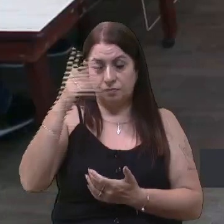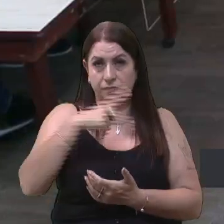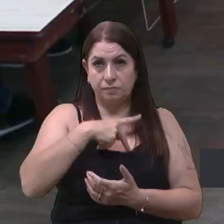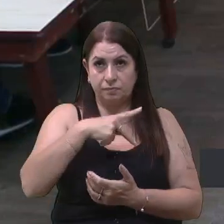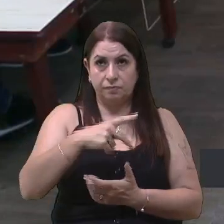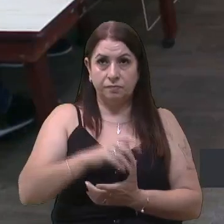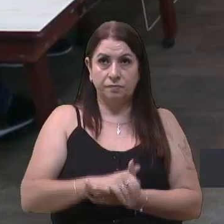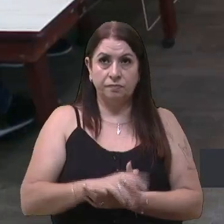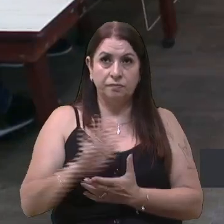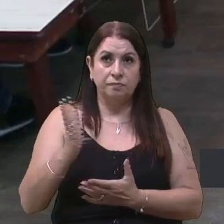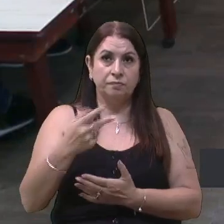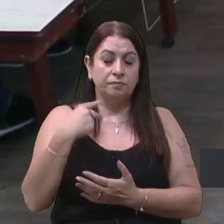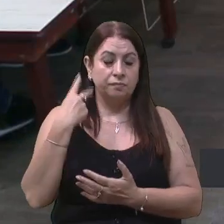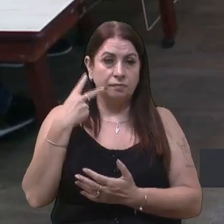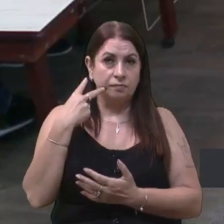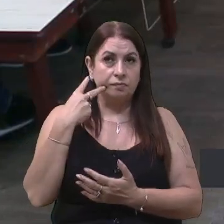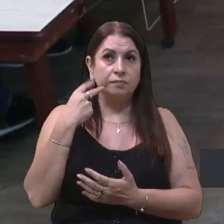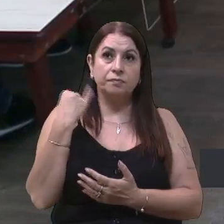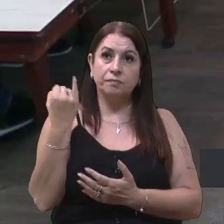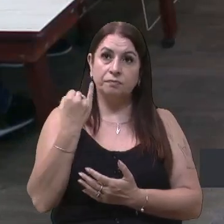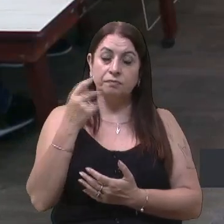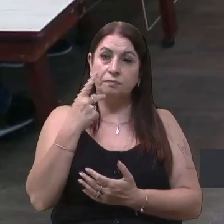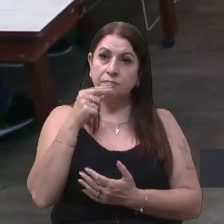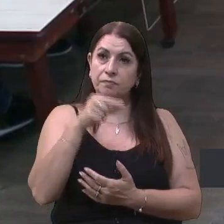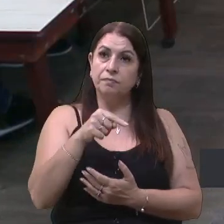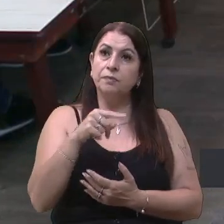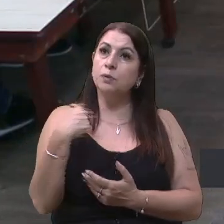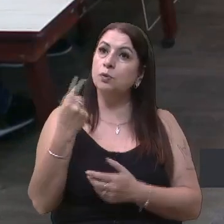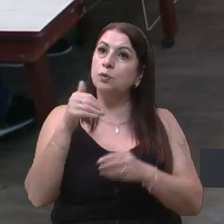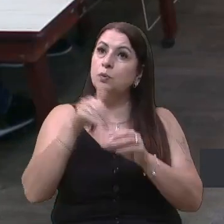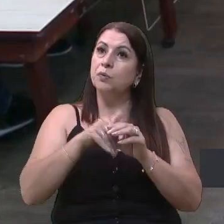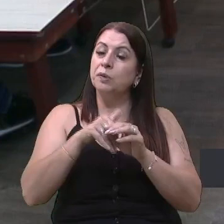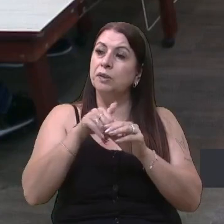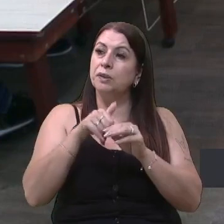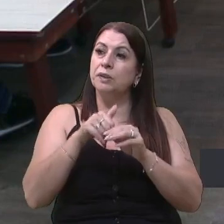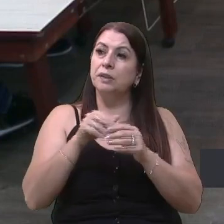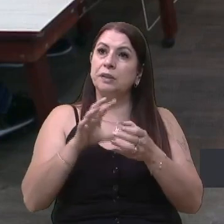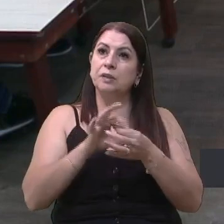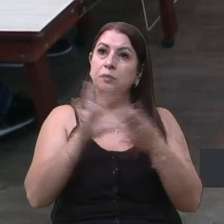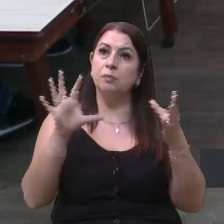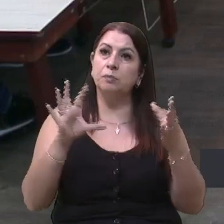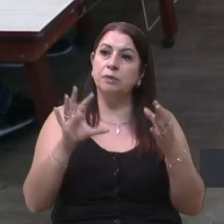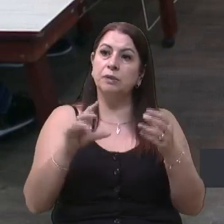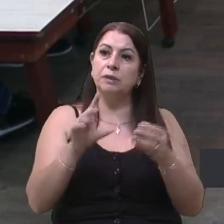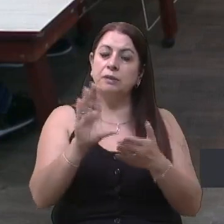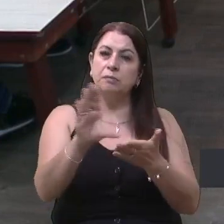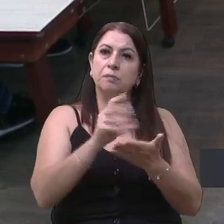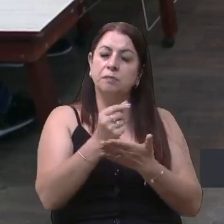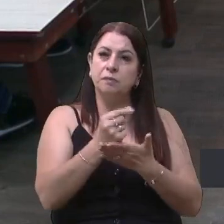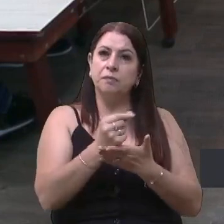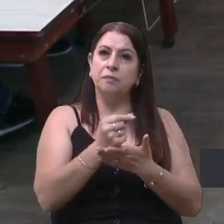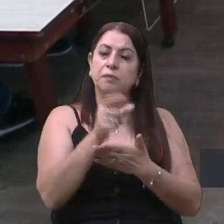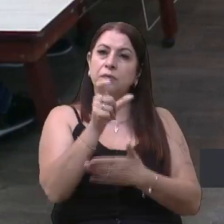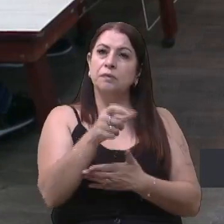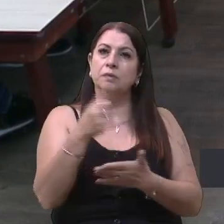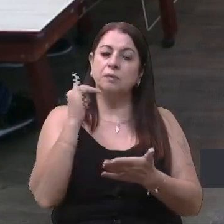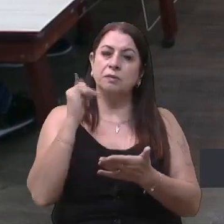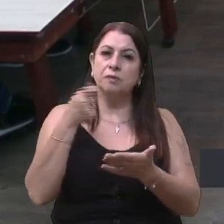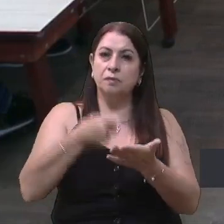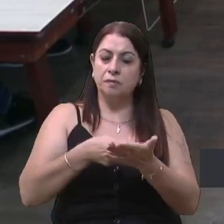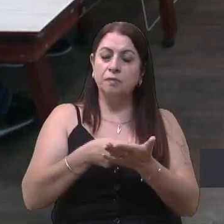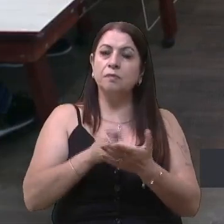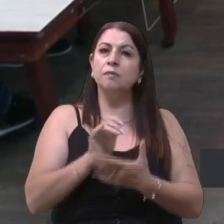Presidente, nobres colegas, importante ressaltar que hoje nós vamos votar aqui a autorização da concessão do subsídio tarifário ao transporte